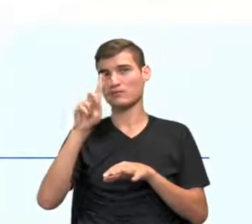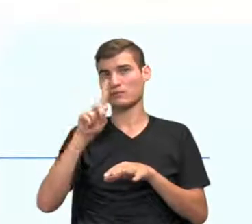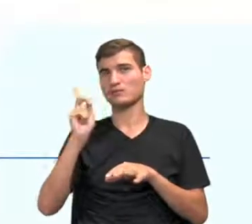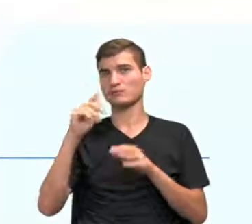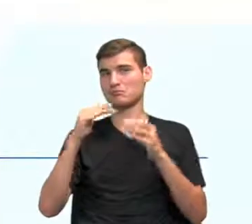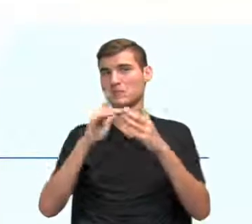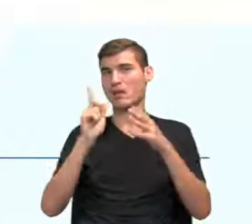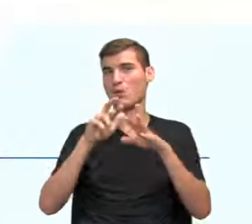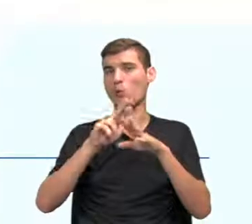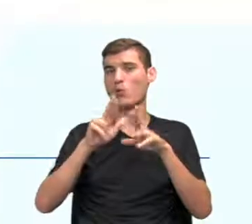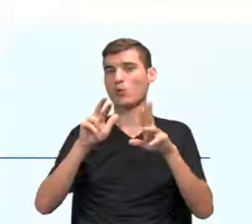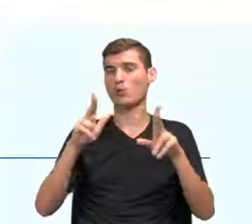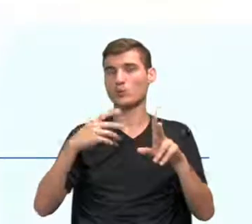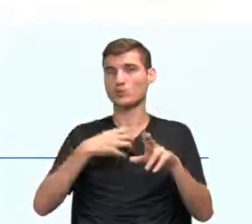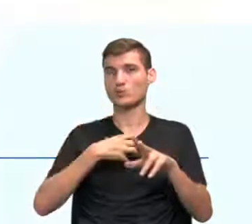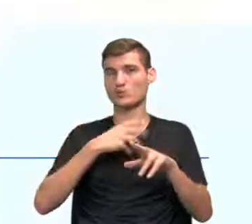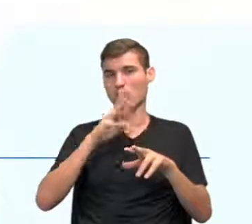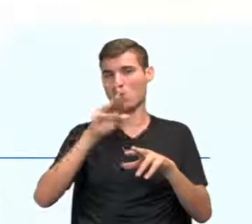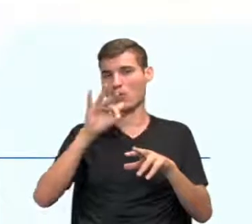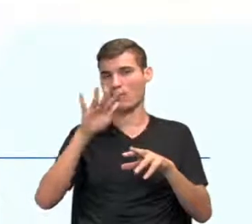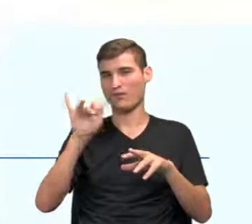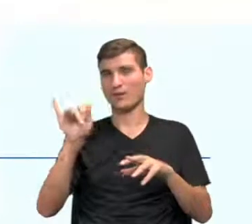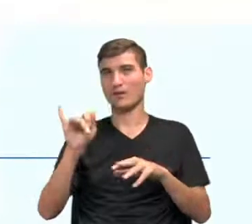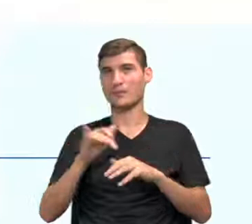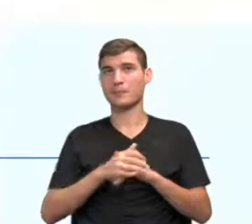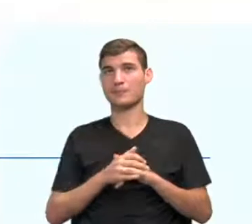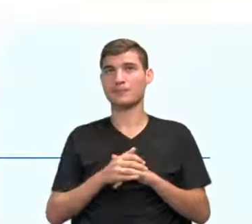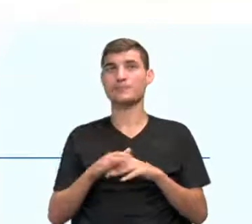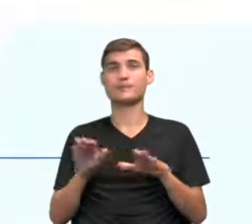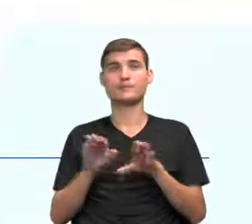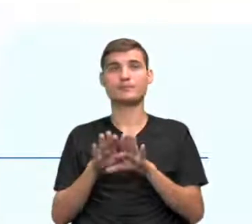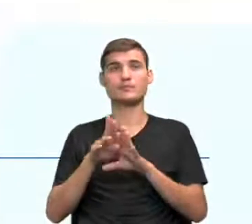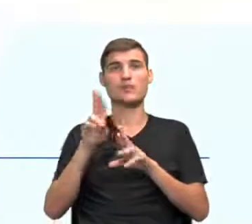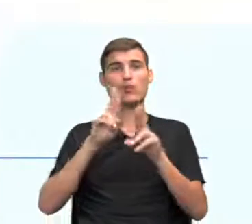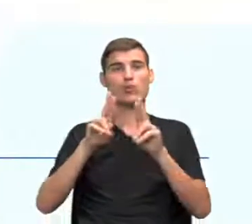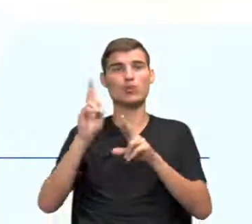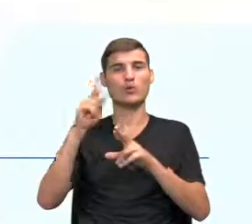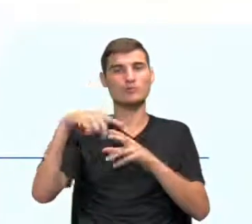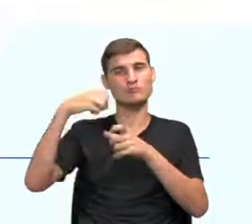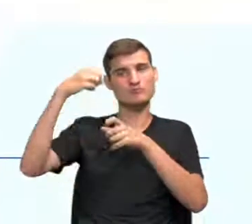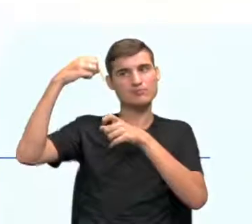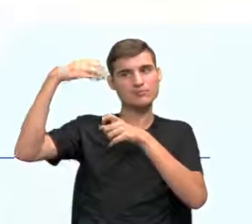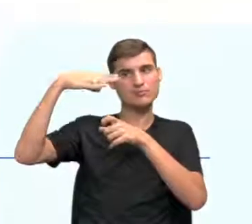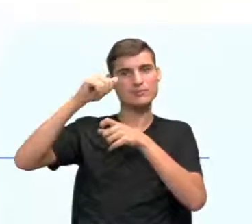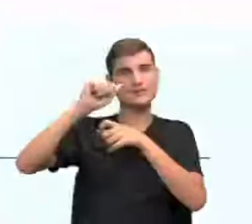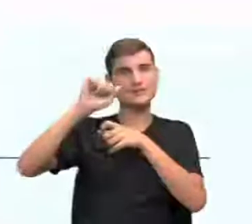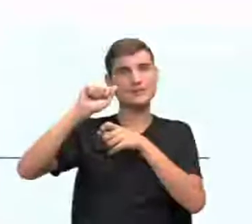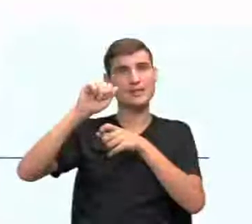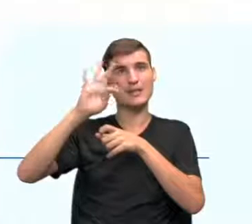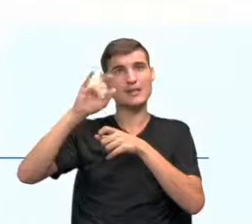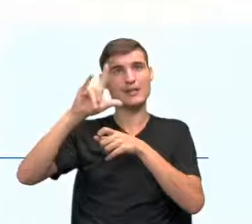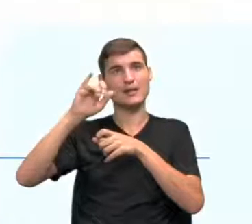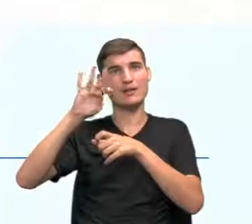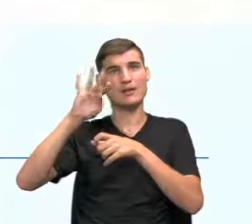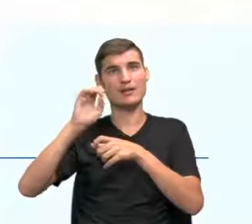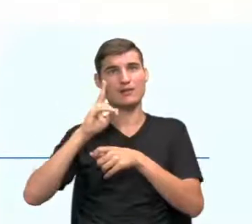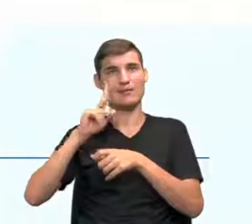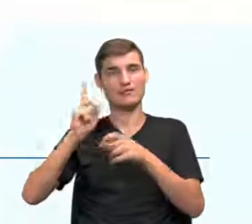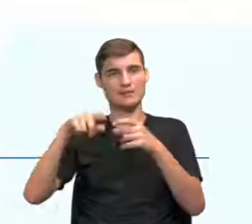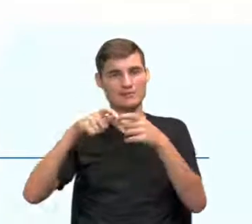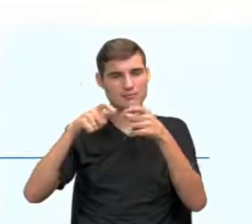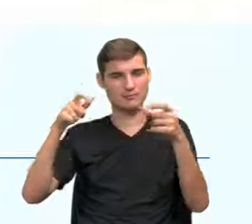Wi-Fi. Transmissão via satélite. A transmissão via satélite, aqui ó, satélite